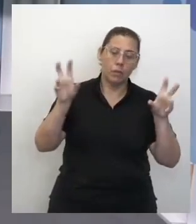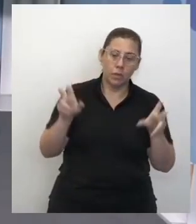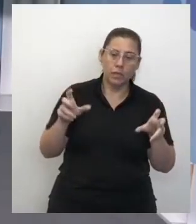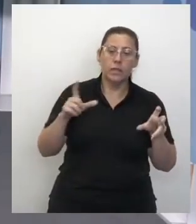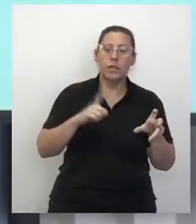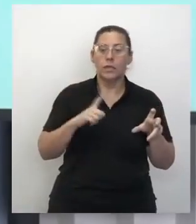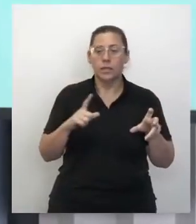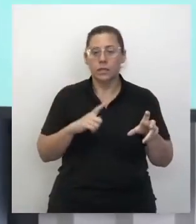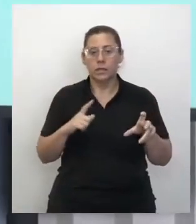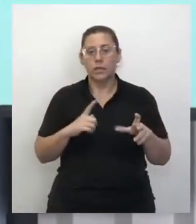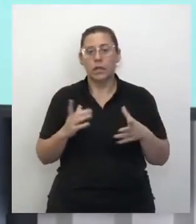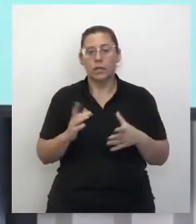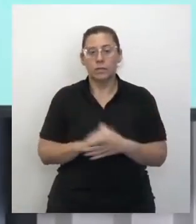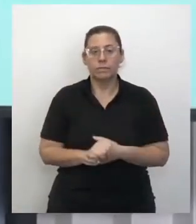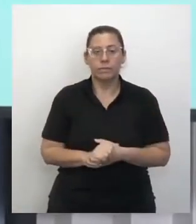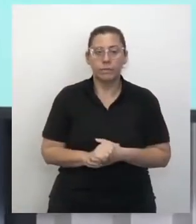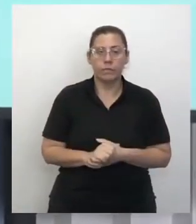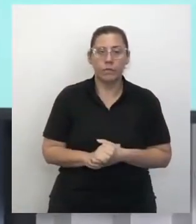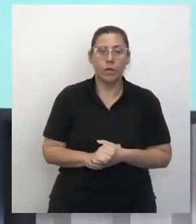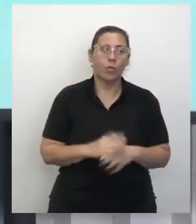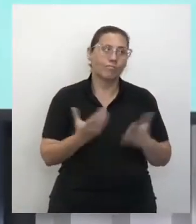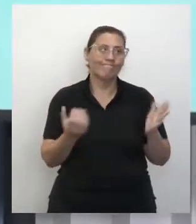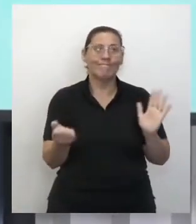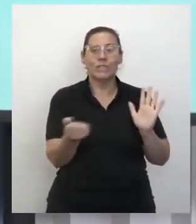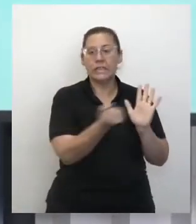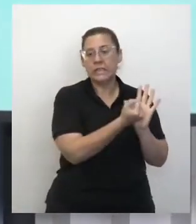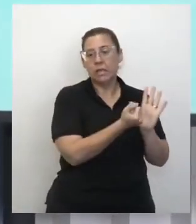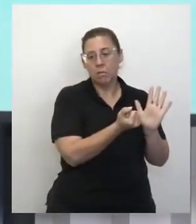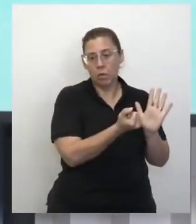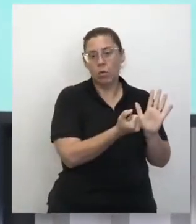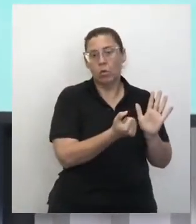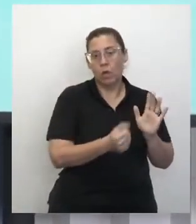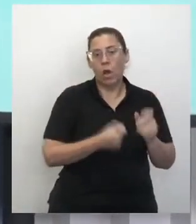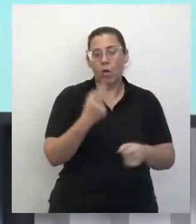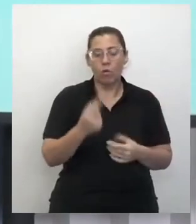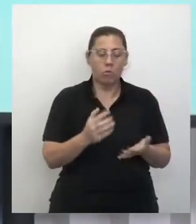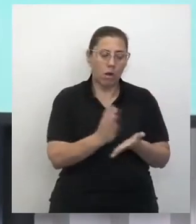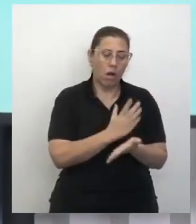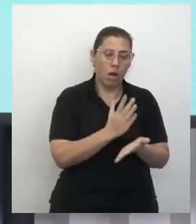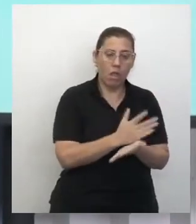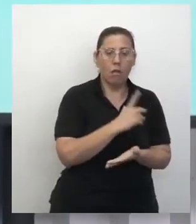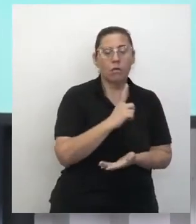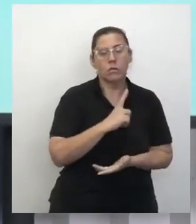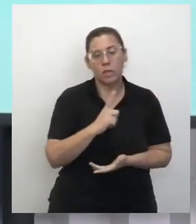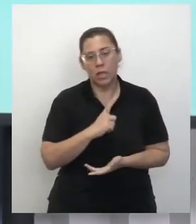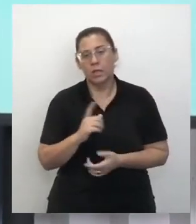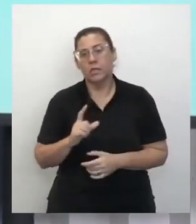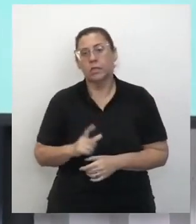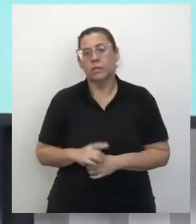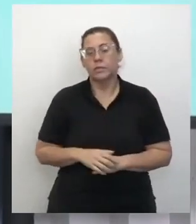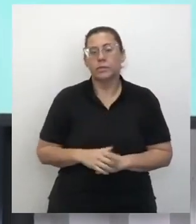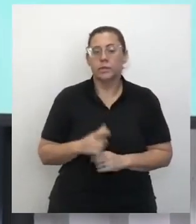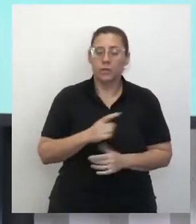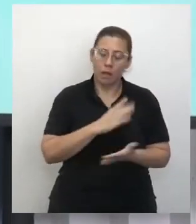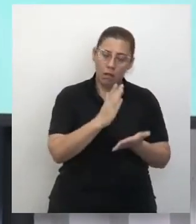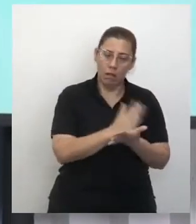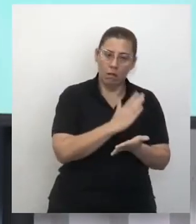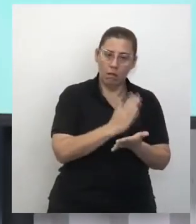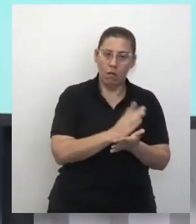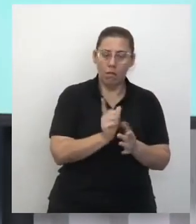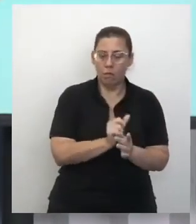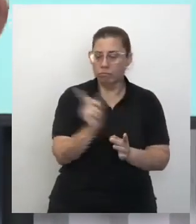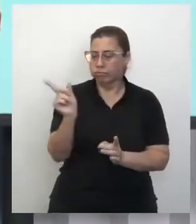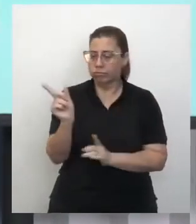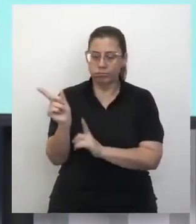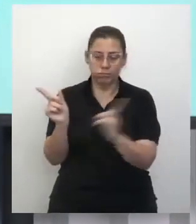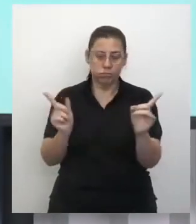toda uma teoria, não, uma simbologia, tá certo? Alguns livros aparecem com esse traço, esse segmento, tem uns livros que colocam as setinhas, quer